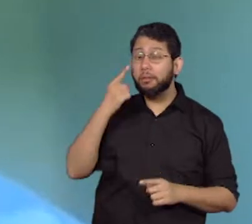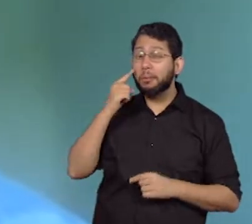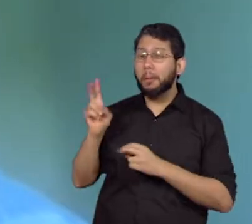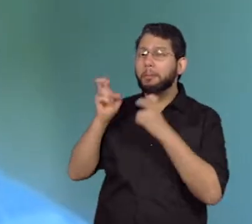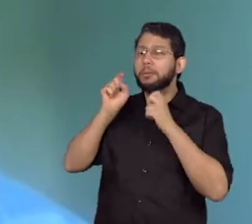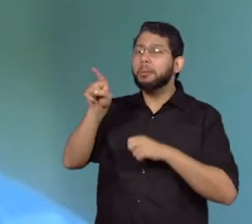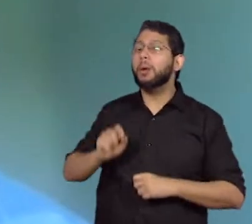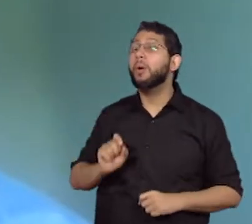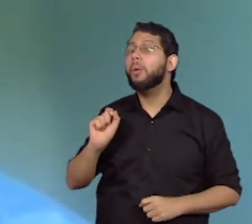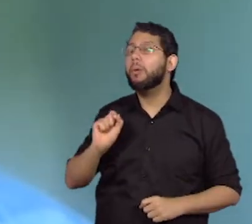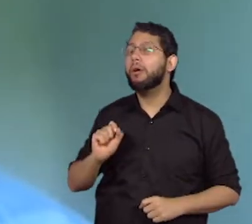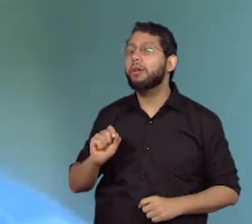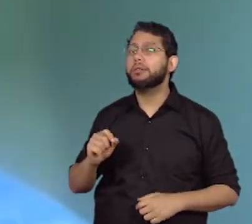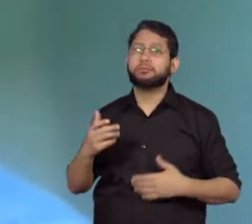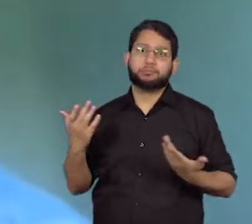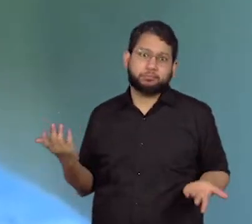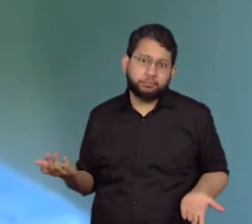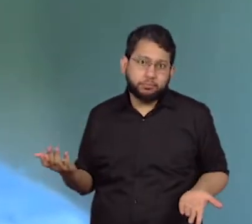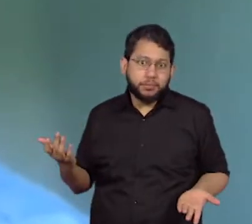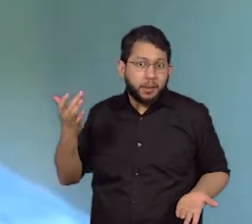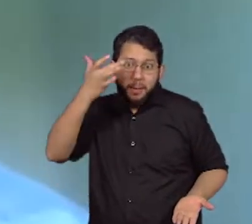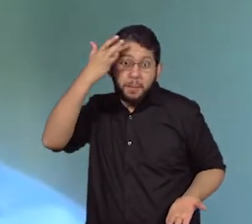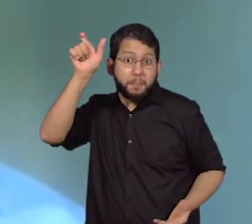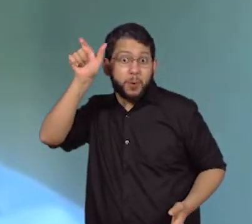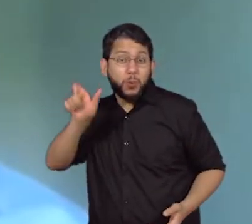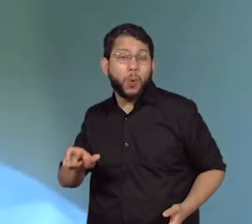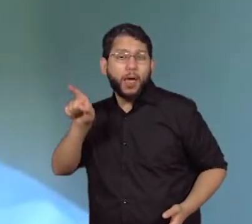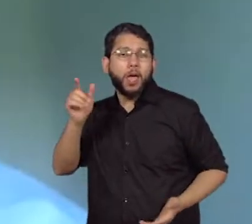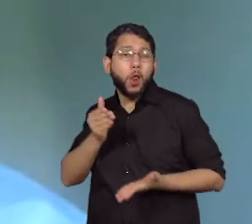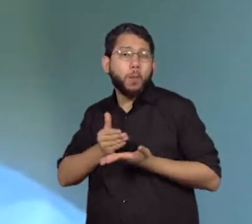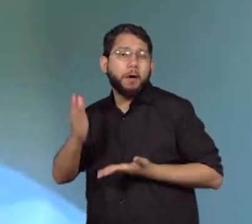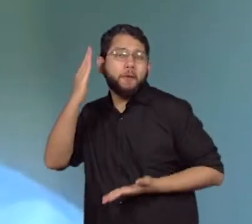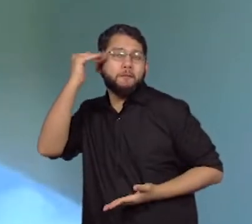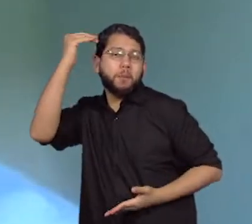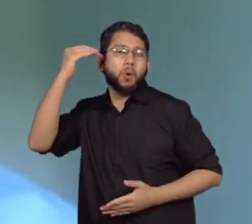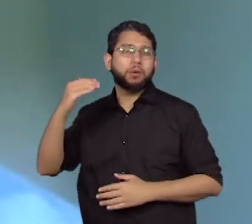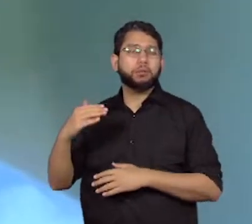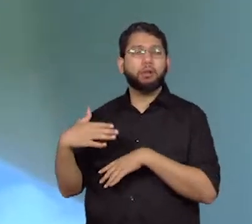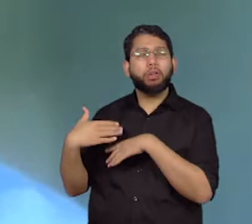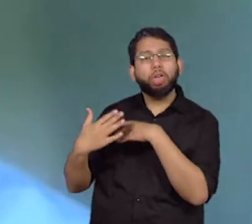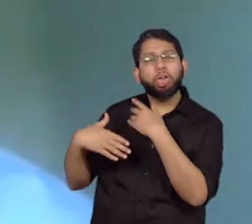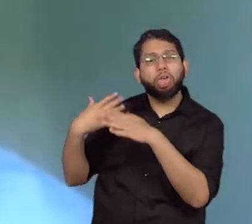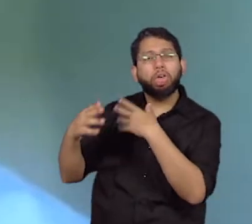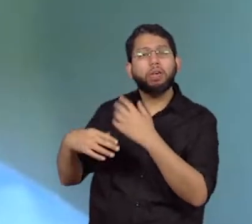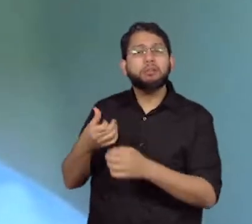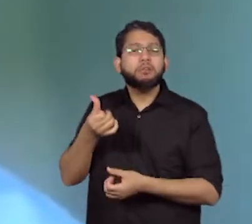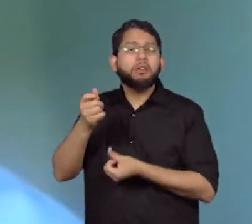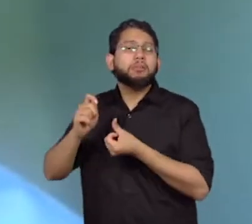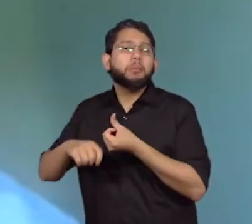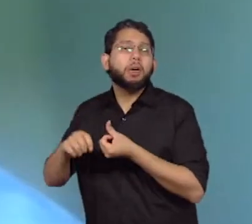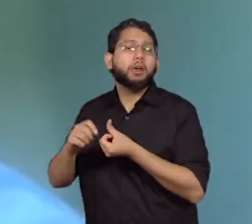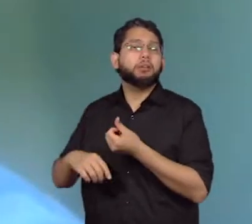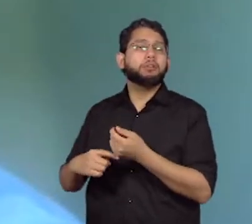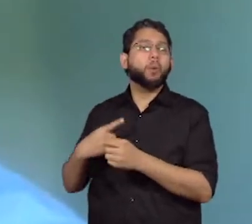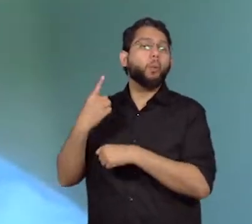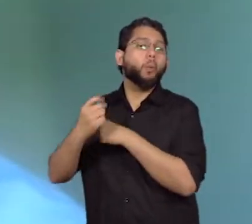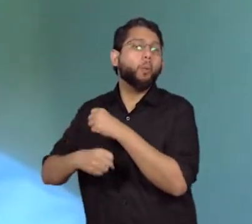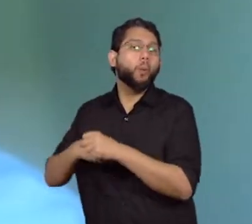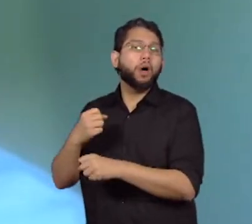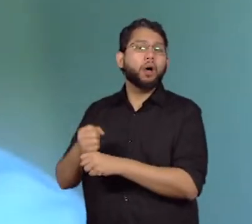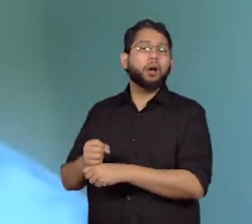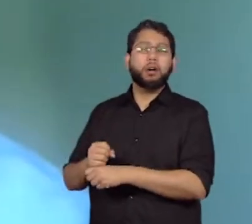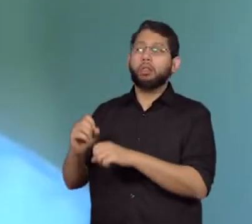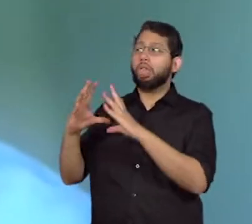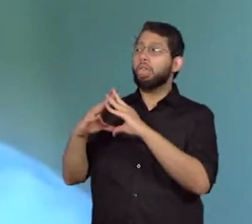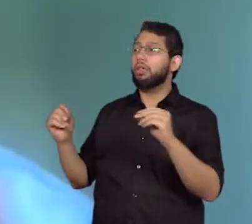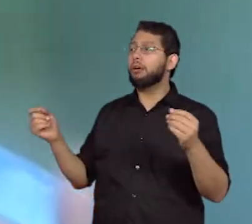vezes o personagem estoura, fica muito famoso, mas dali 6 meses, 1 ano, 2, ele some,